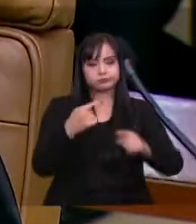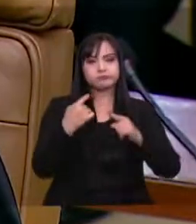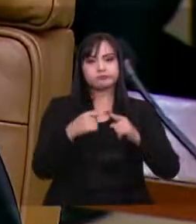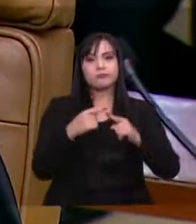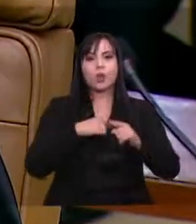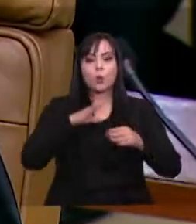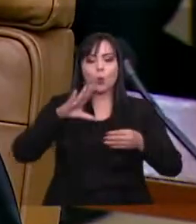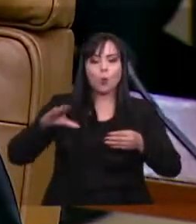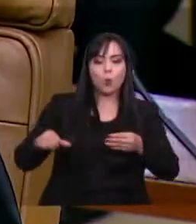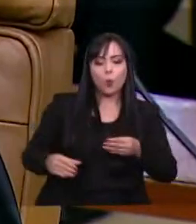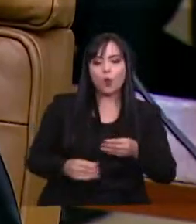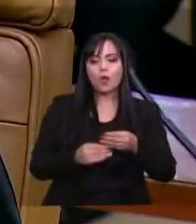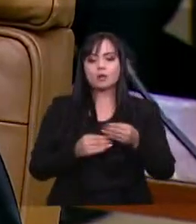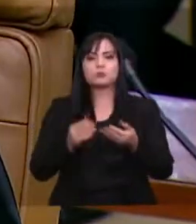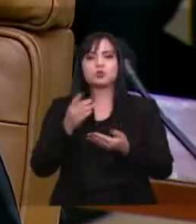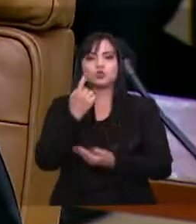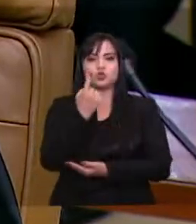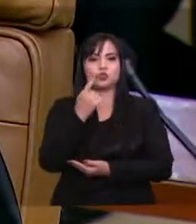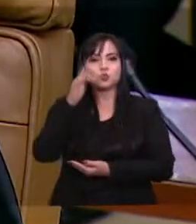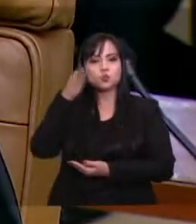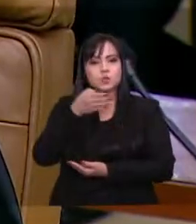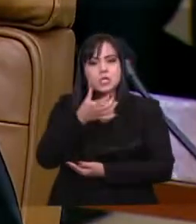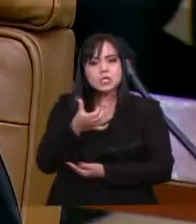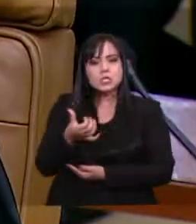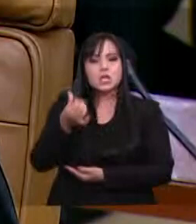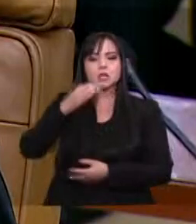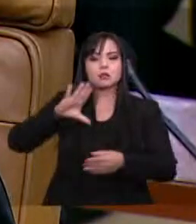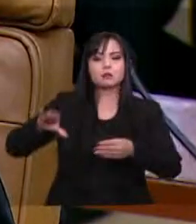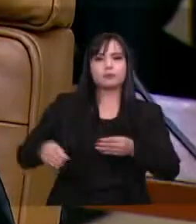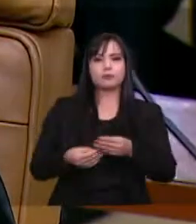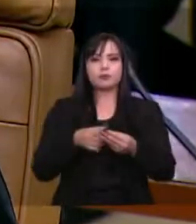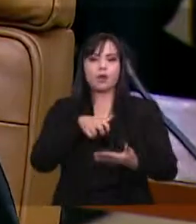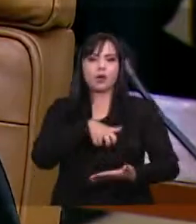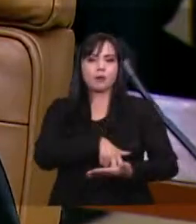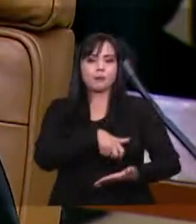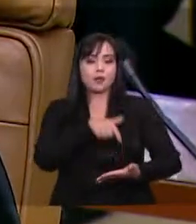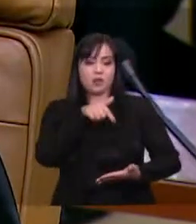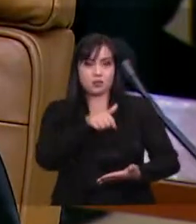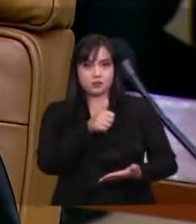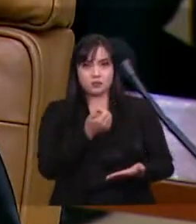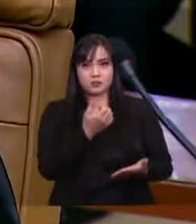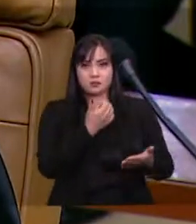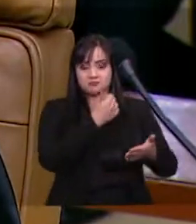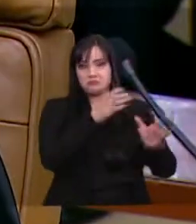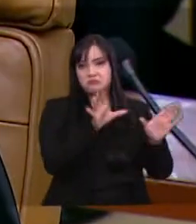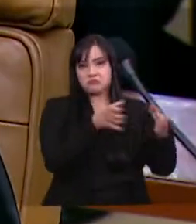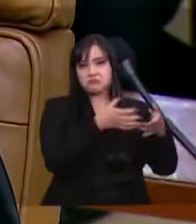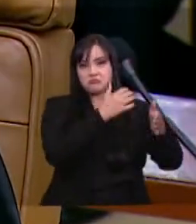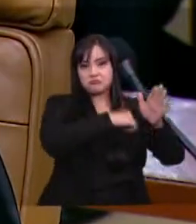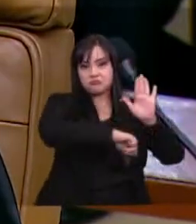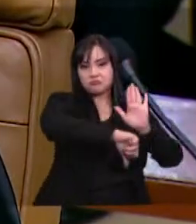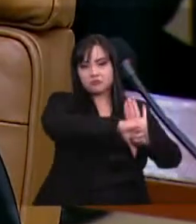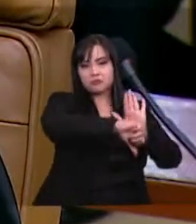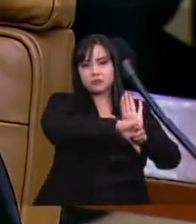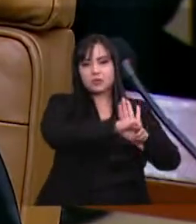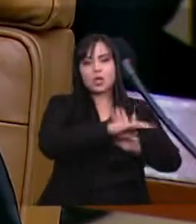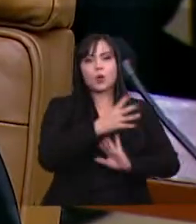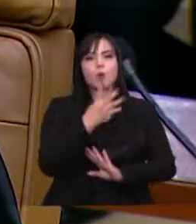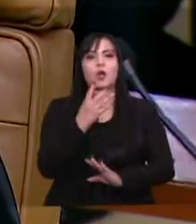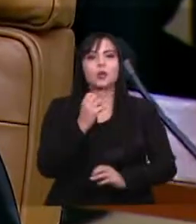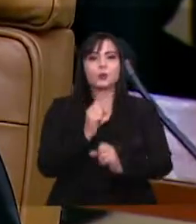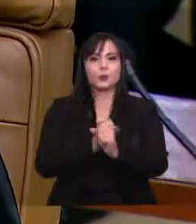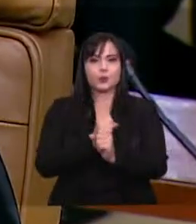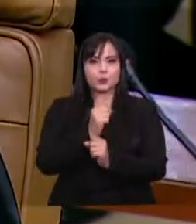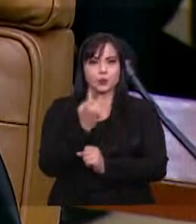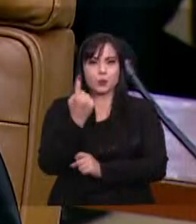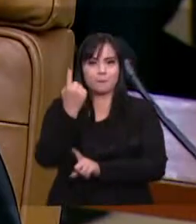qual promova o acréscimo da fração de um sexto tornando a pena quanto a esse delito de organização criminosa definitiva em quatro